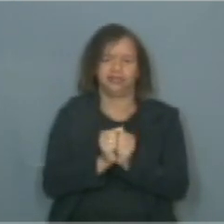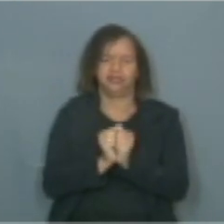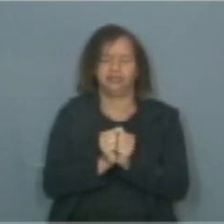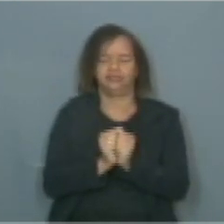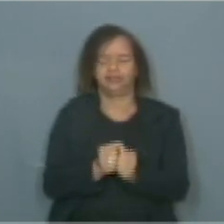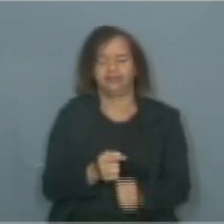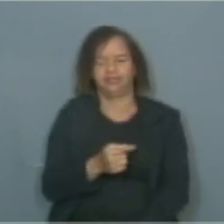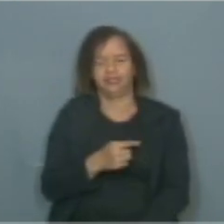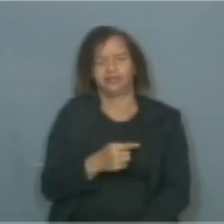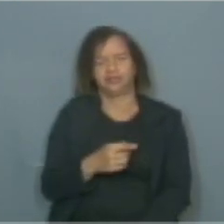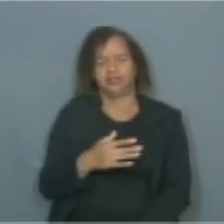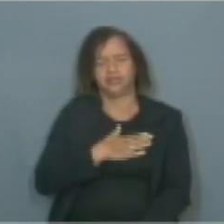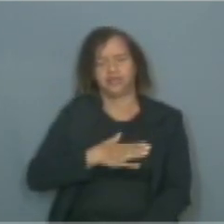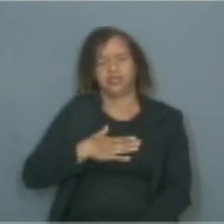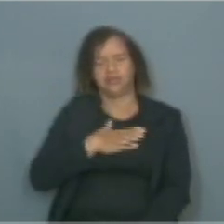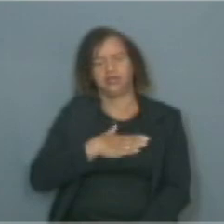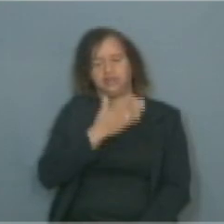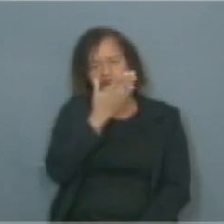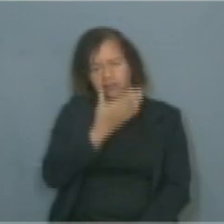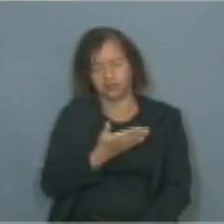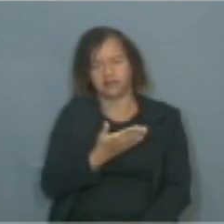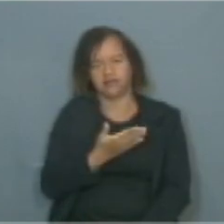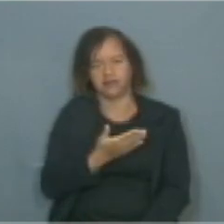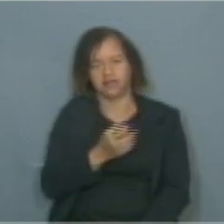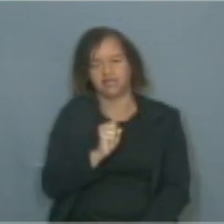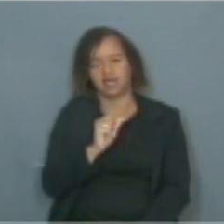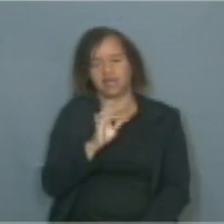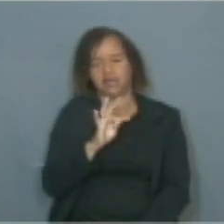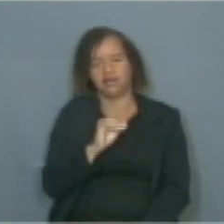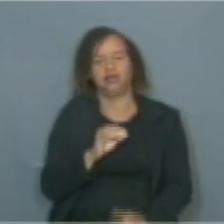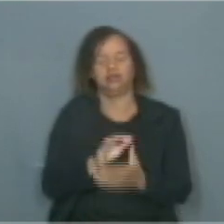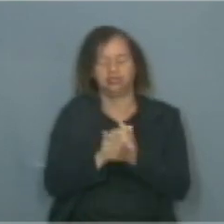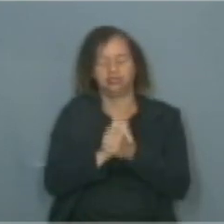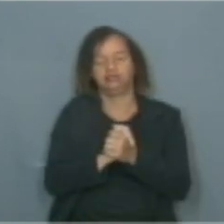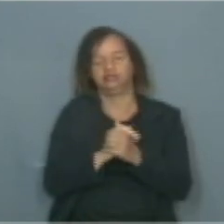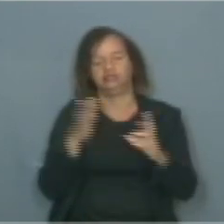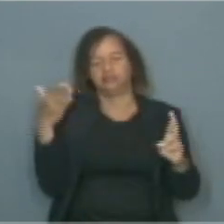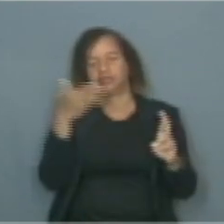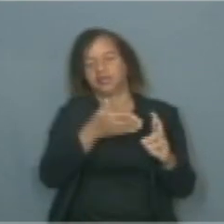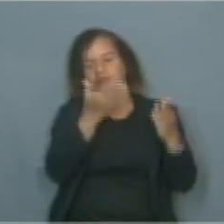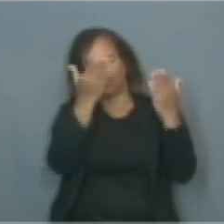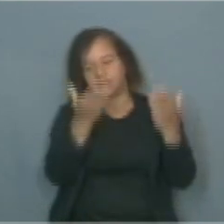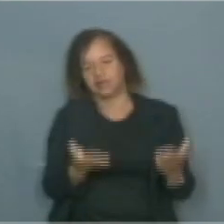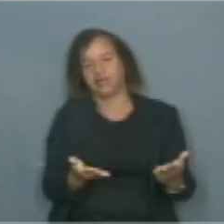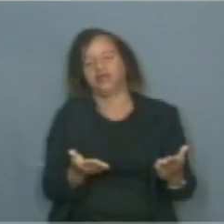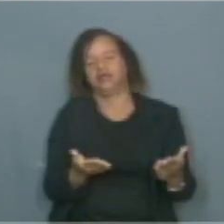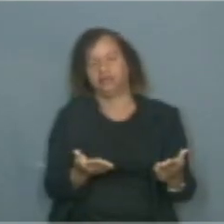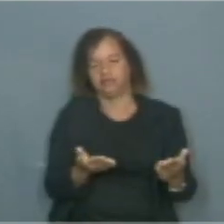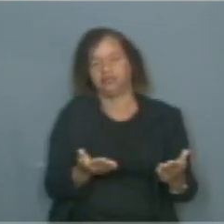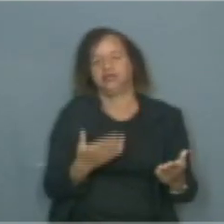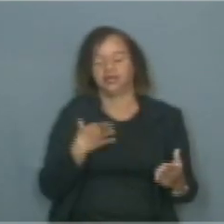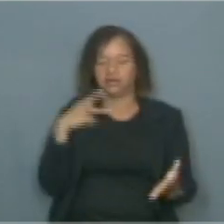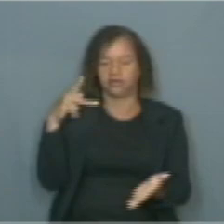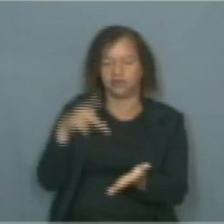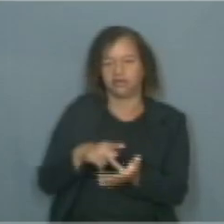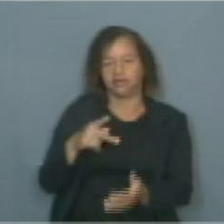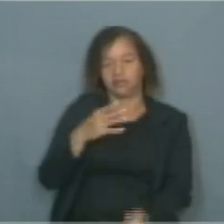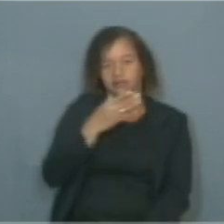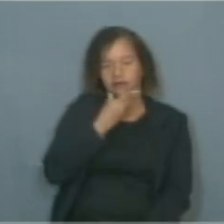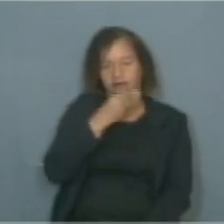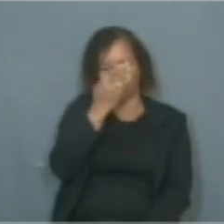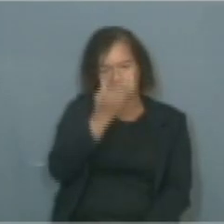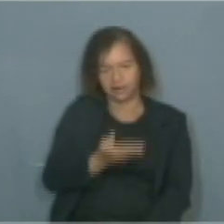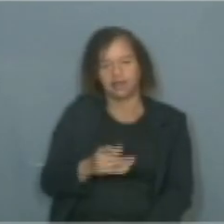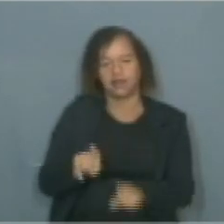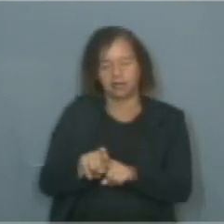aqui saudar Sarto e dizer, eu me sinto muito bem representada pela Guarda, tanto em seu efetivo masculino como